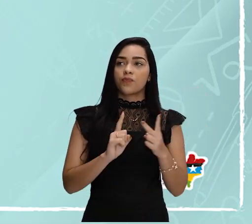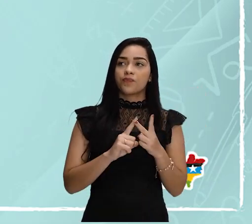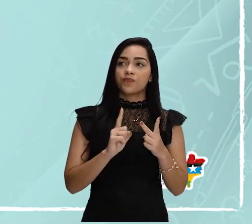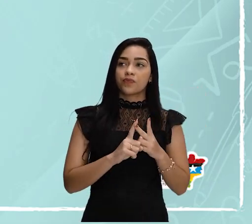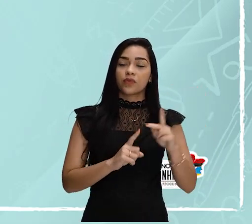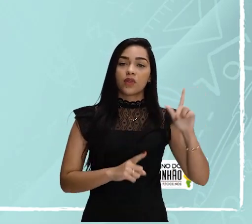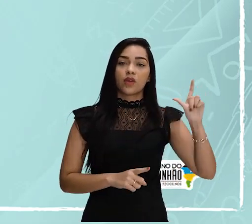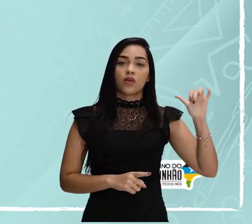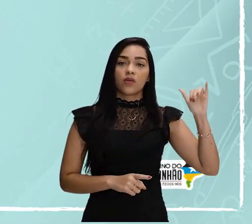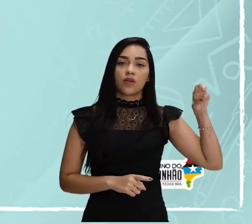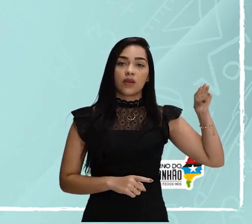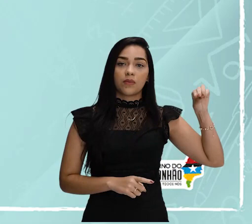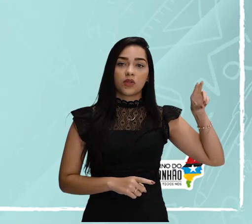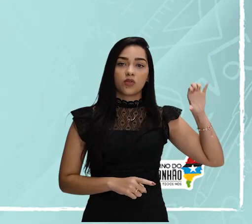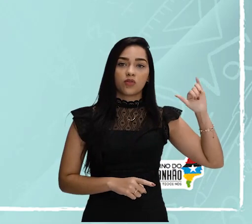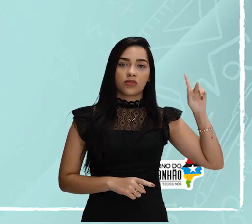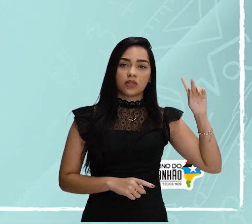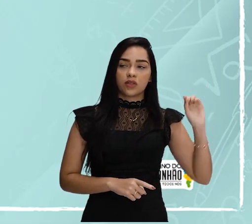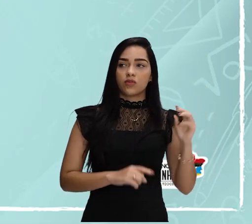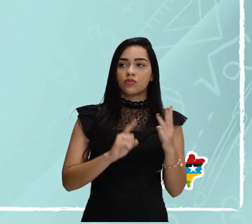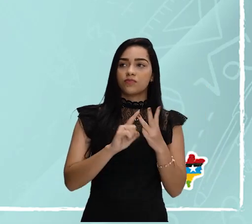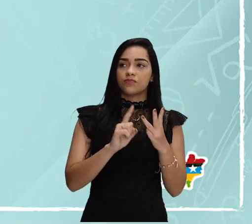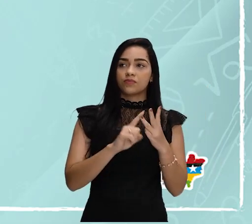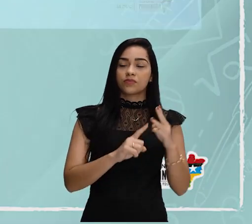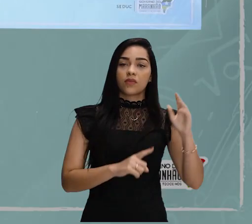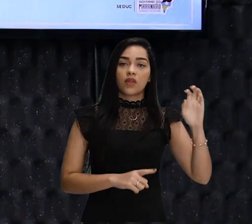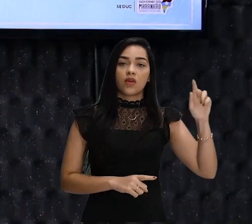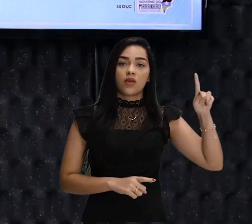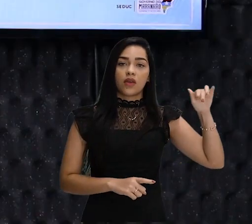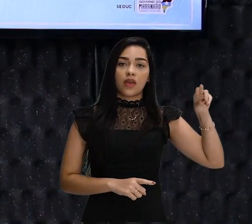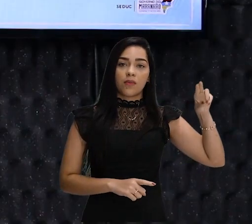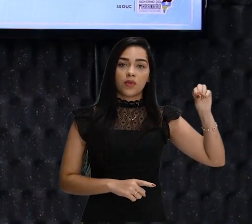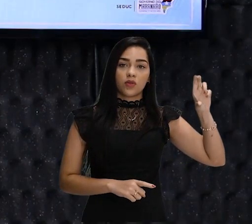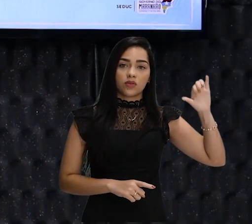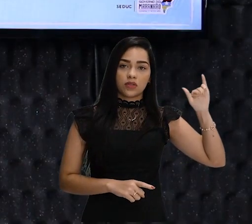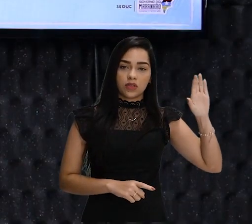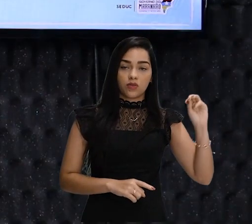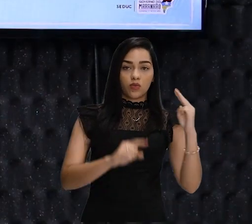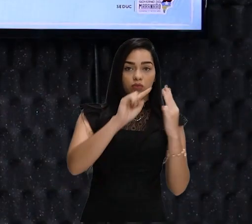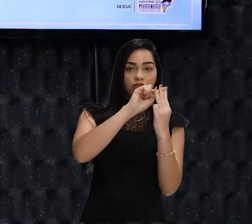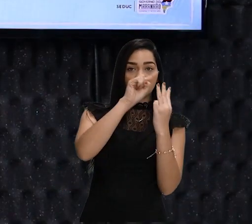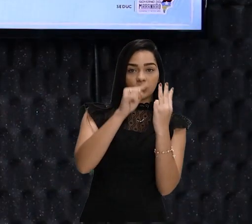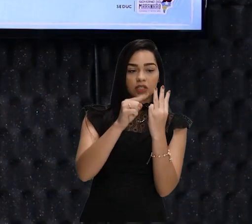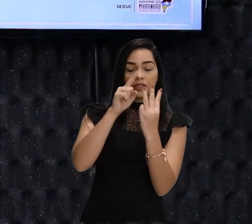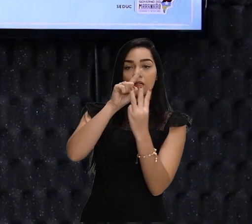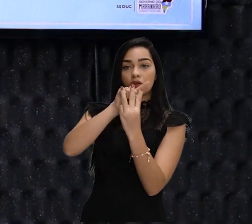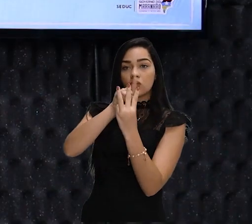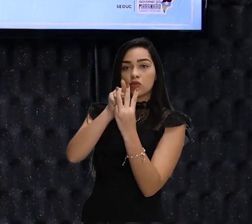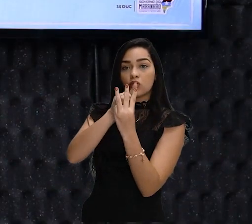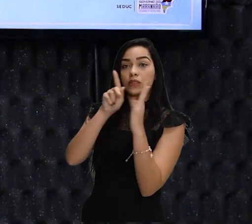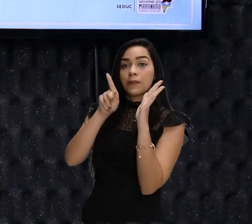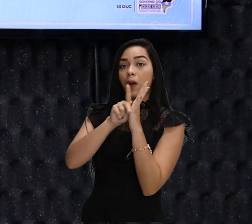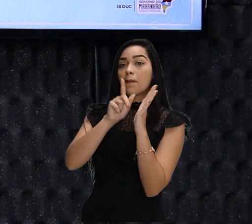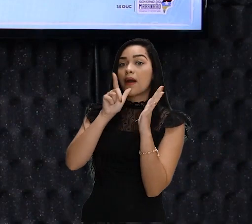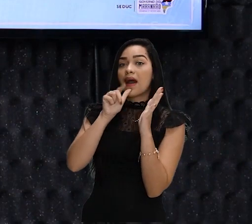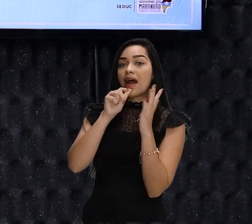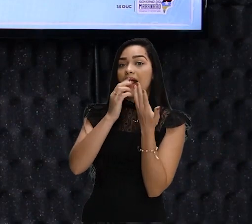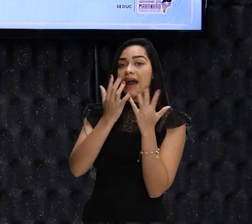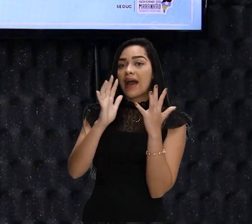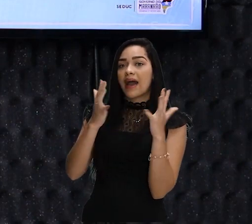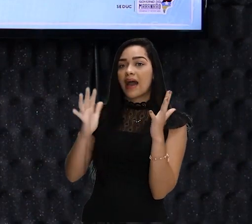que dois desses biociclos são ambientes aquáticos, que é o